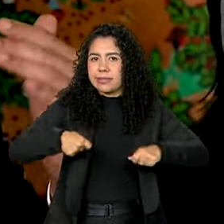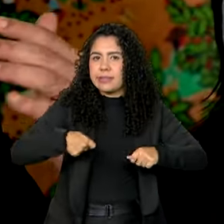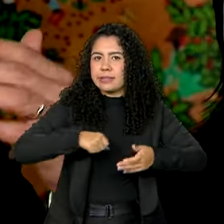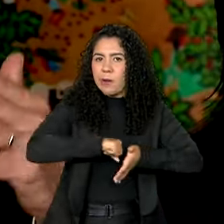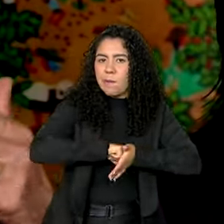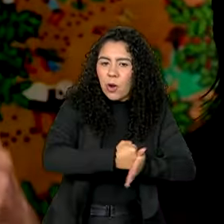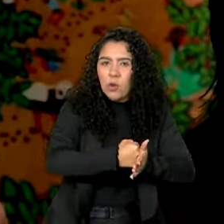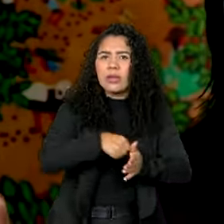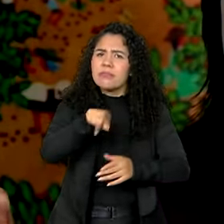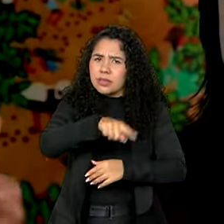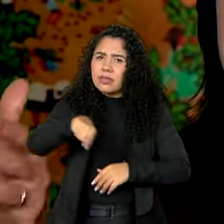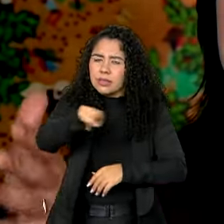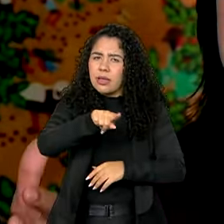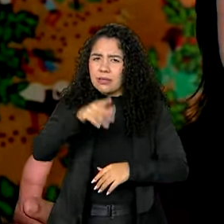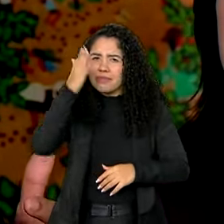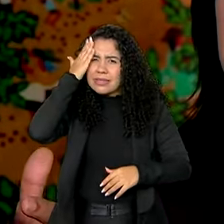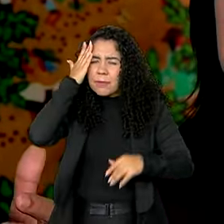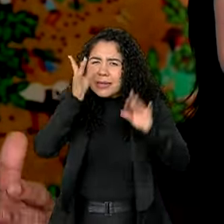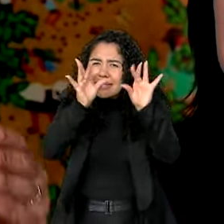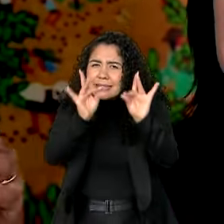vocês vão saber os detalhes disso tudo na segunda-feira